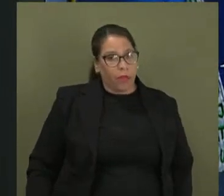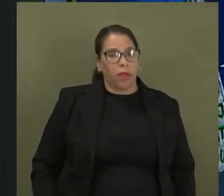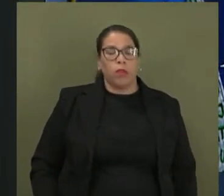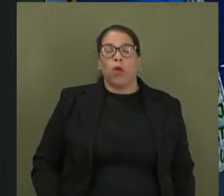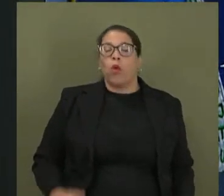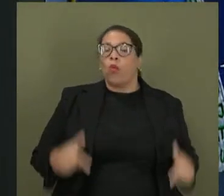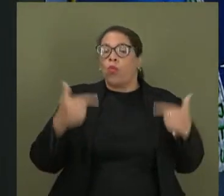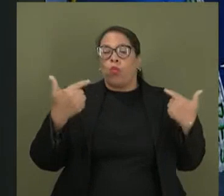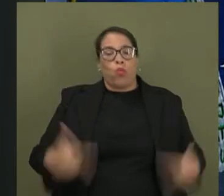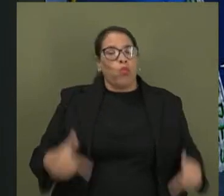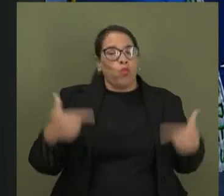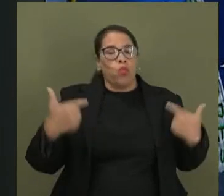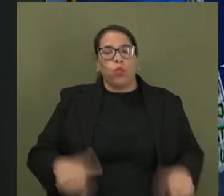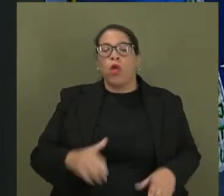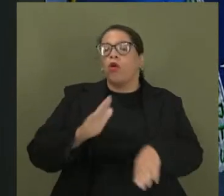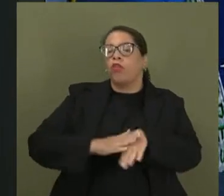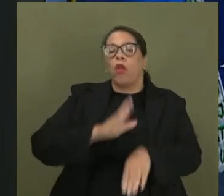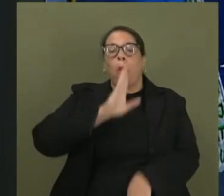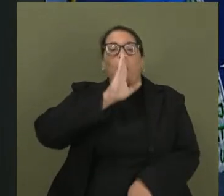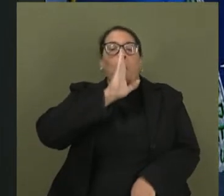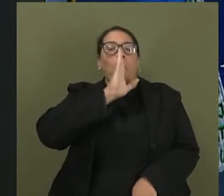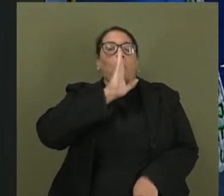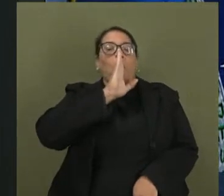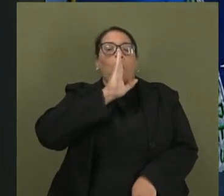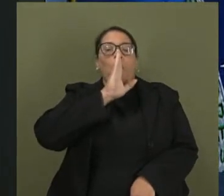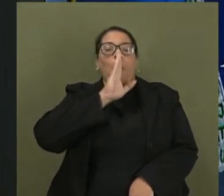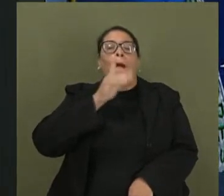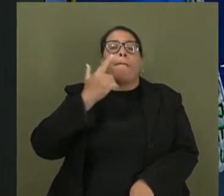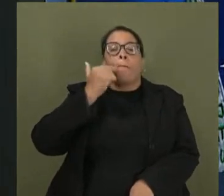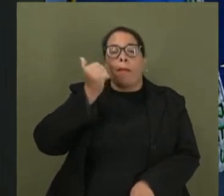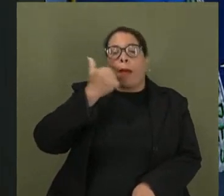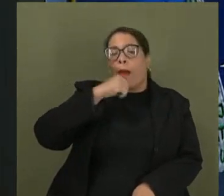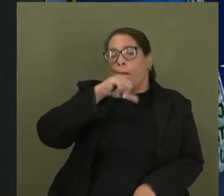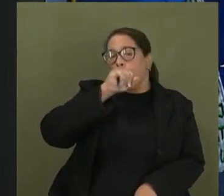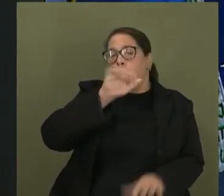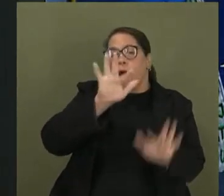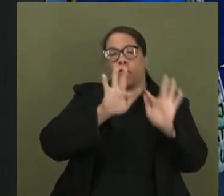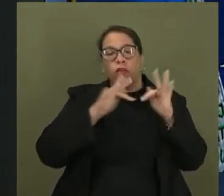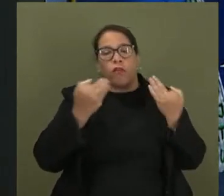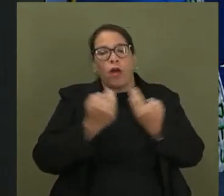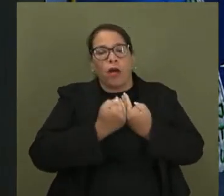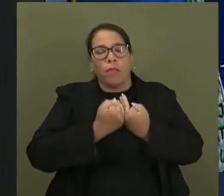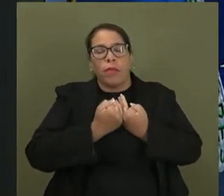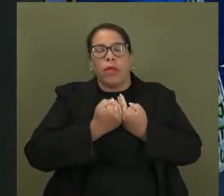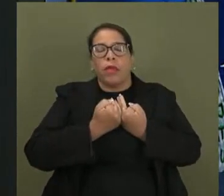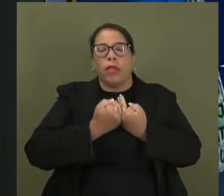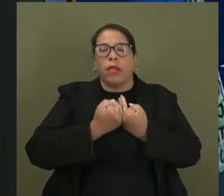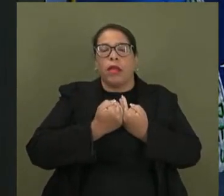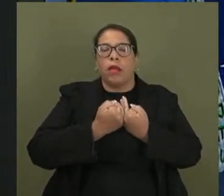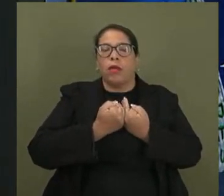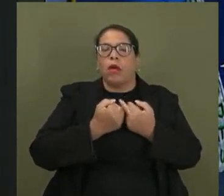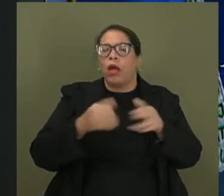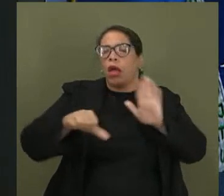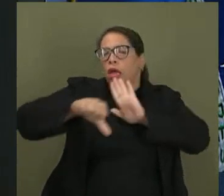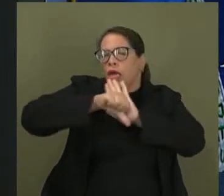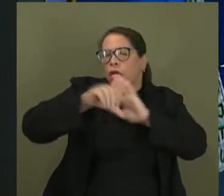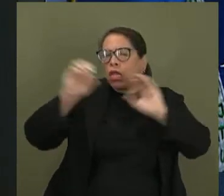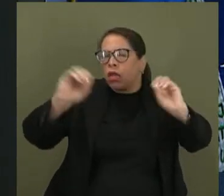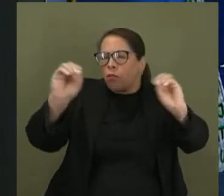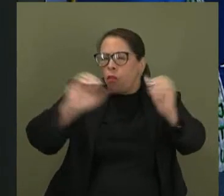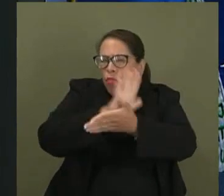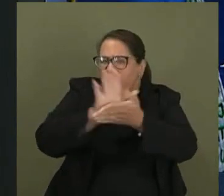o direito de nos calar quando pais e mães de família, sem nenhum antecedente criminal,